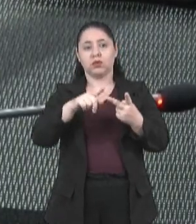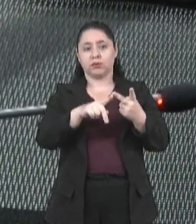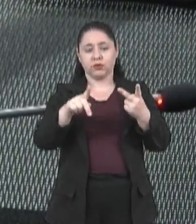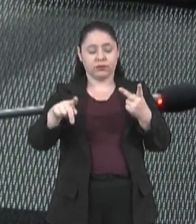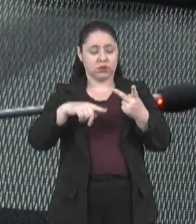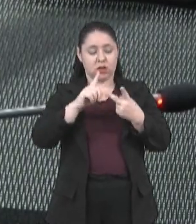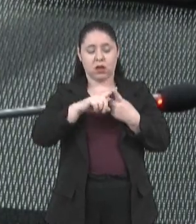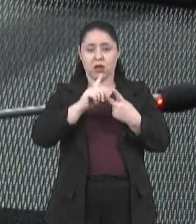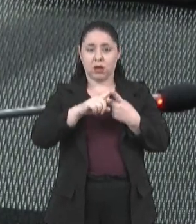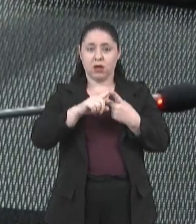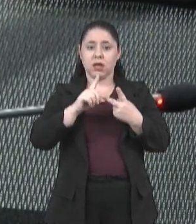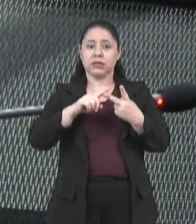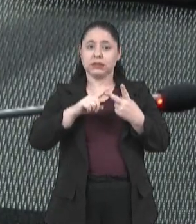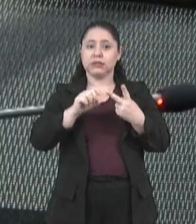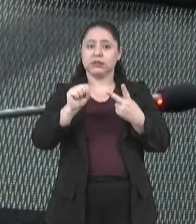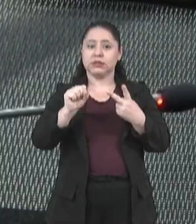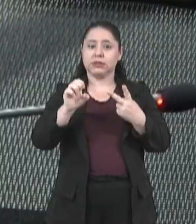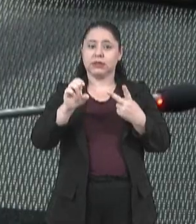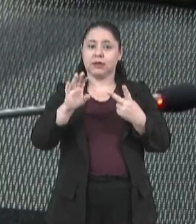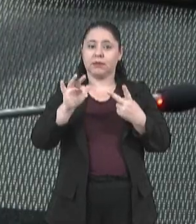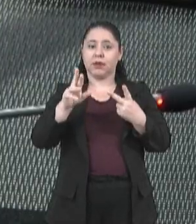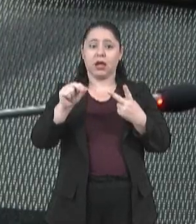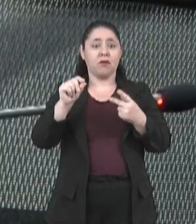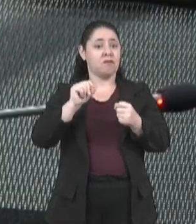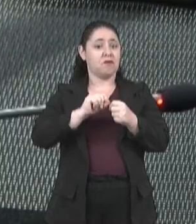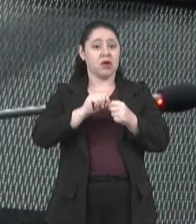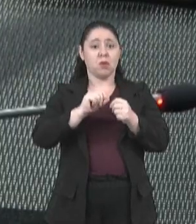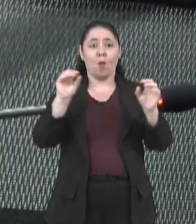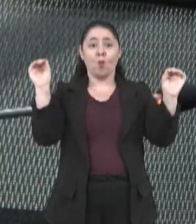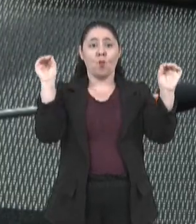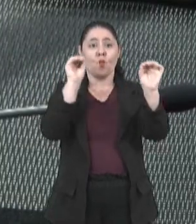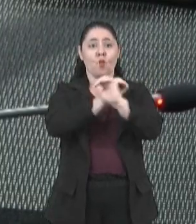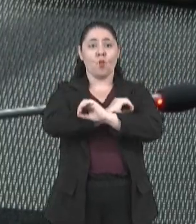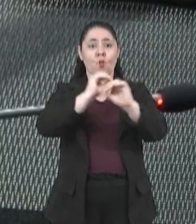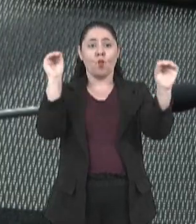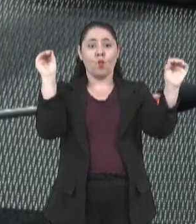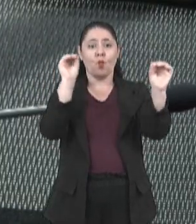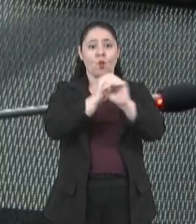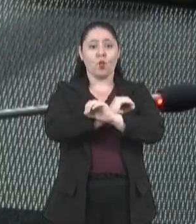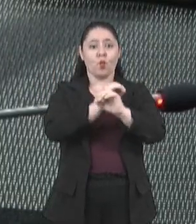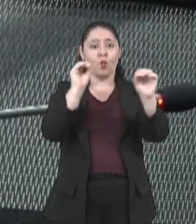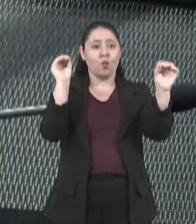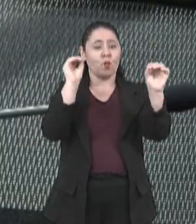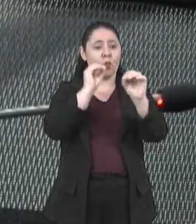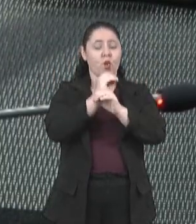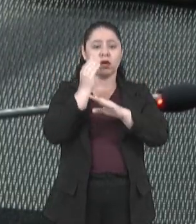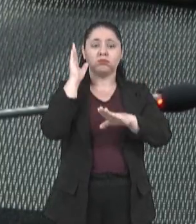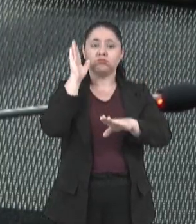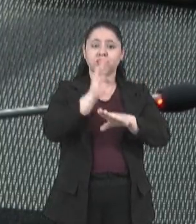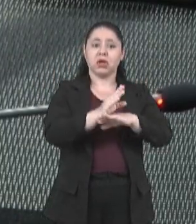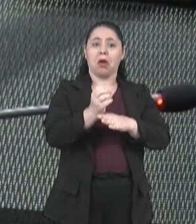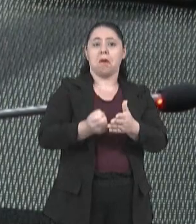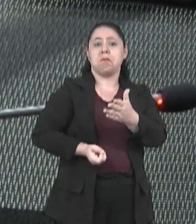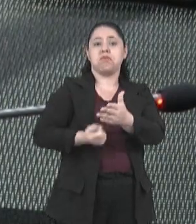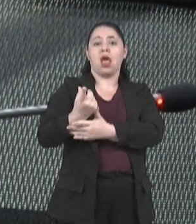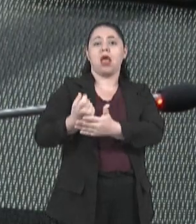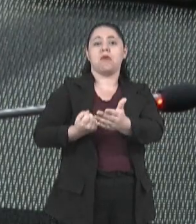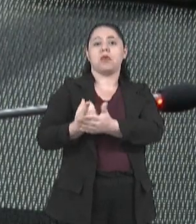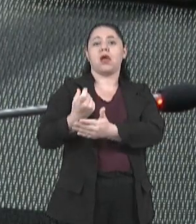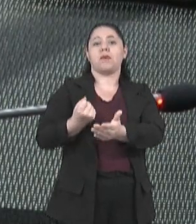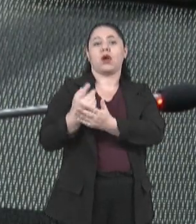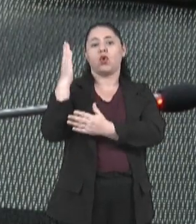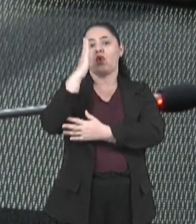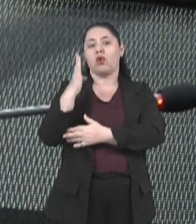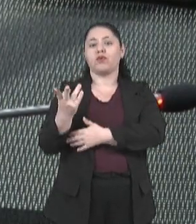presidente da FamaSul, Sebrae, que não faz absolutamente nada e só gasta dinheiro o governo federal,